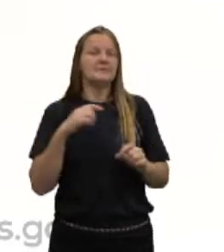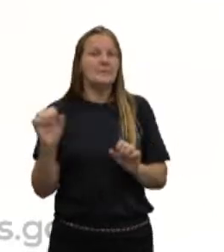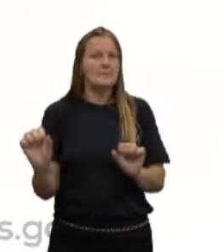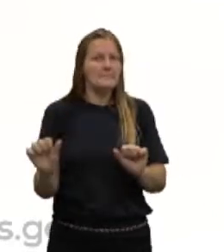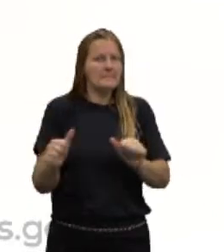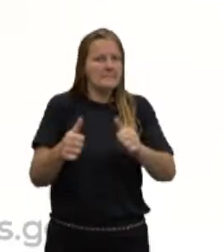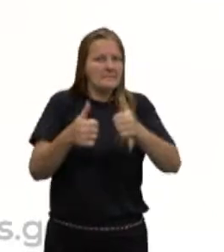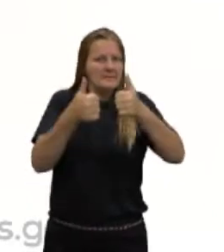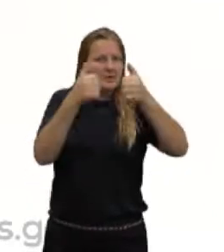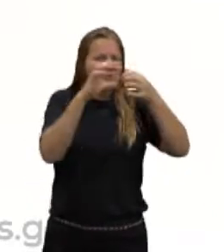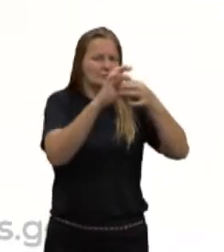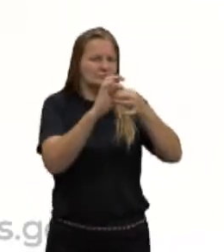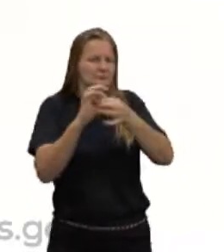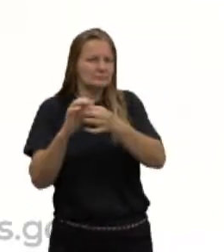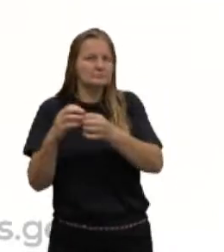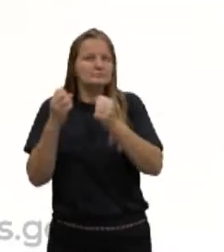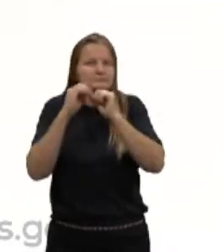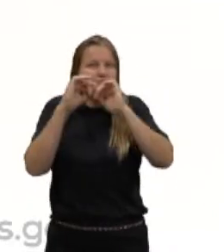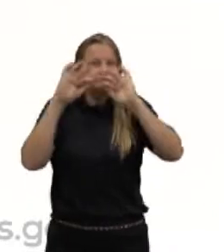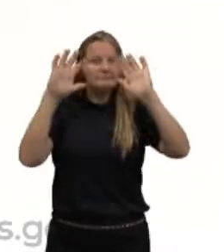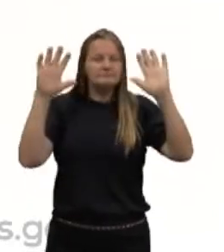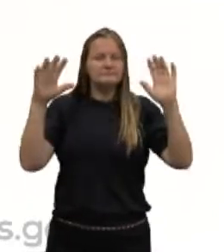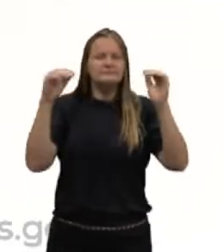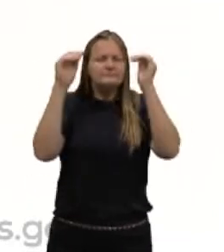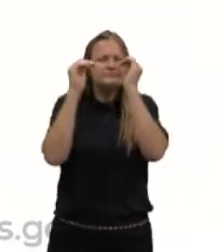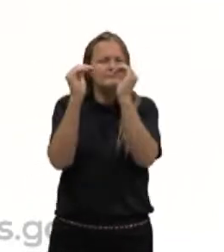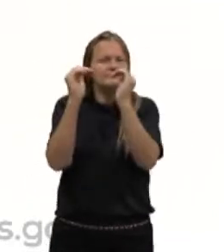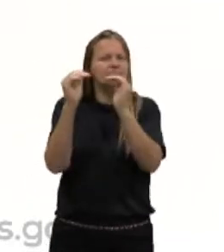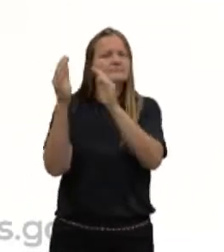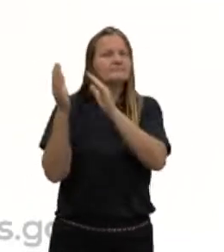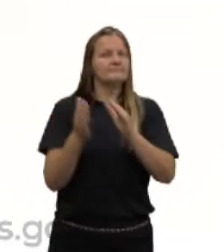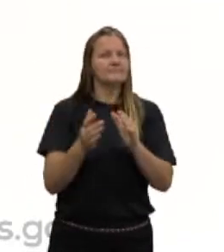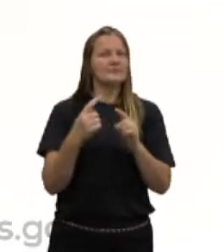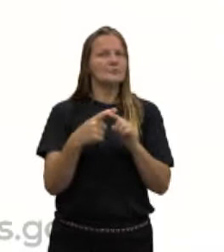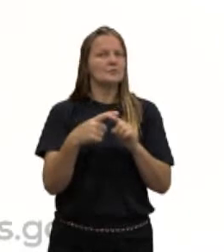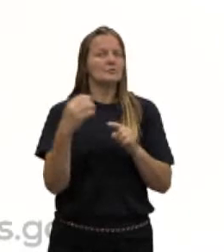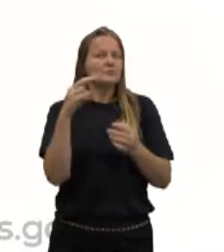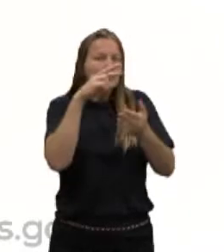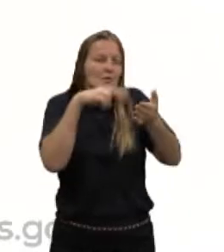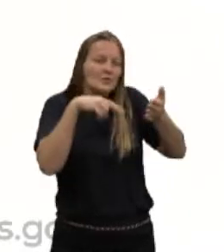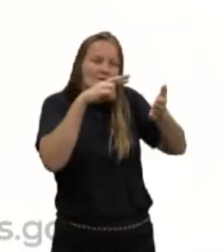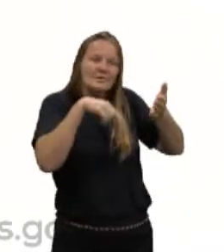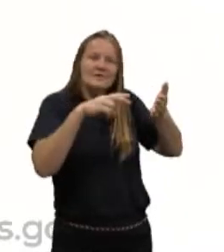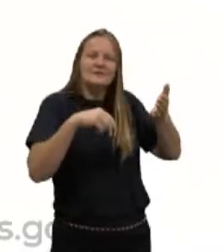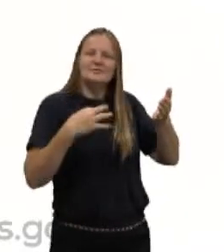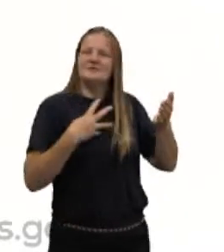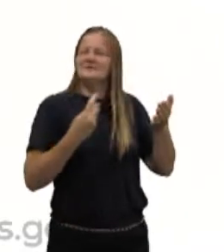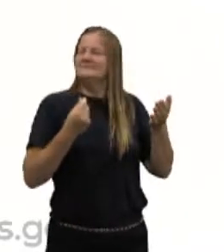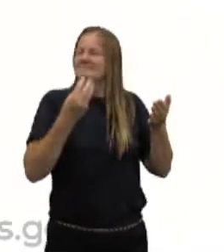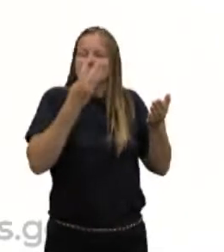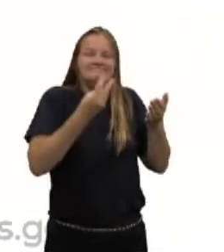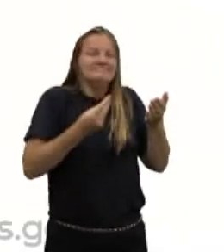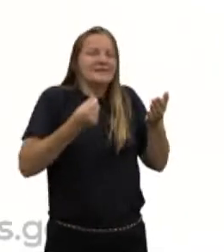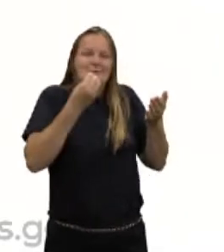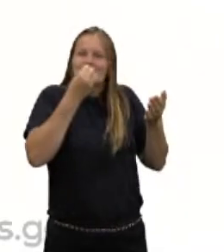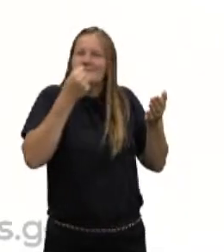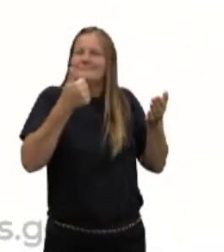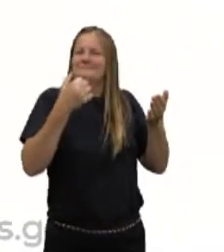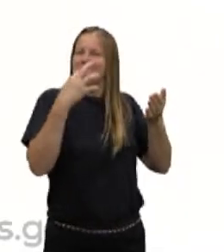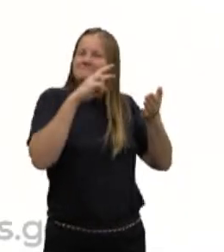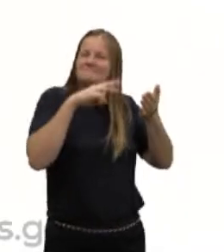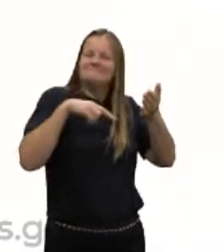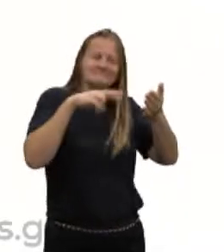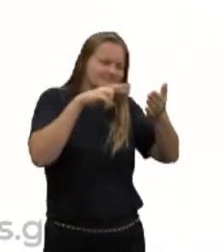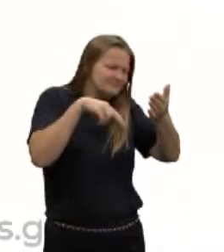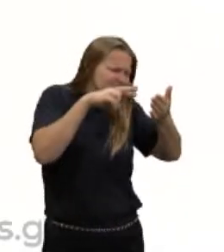a compreensão do texto, o fato de respeitar o paralelismo torna a sua leitura mais agradável. Então, eu acho que